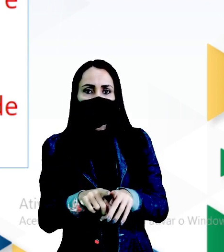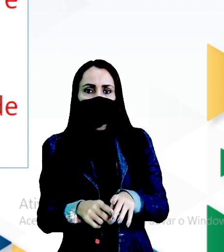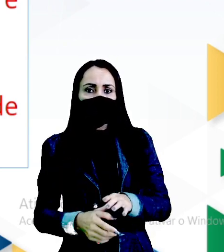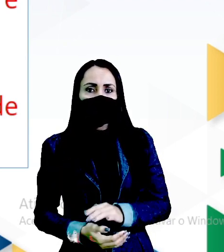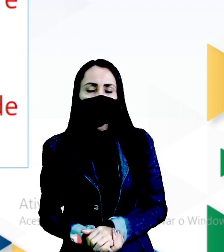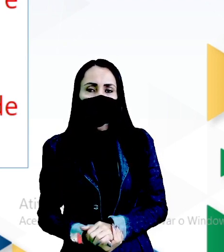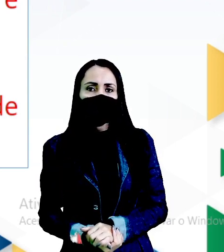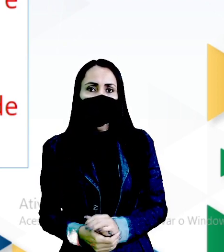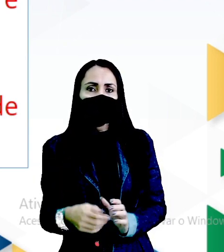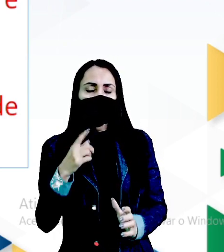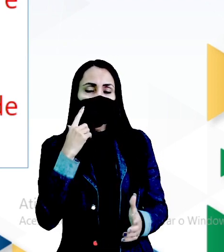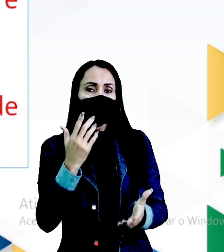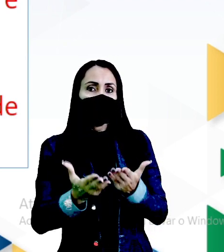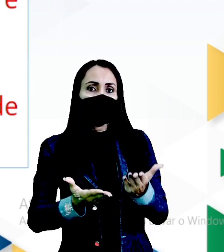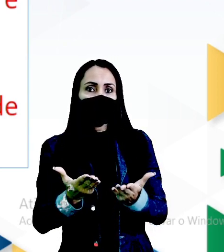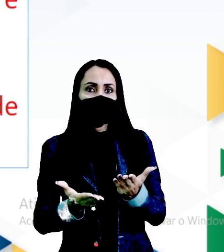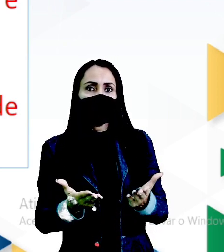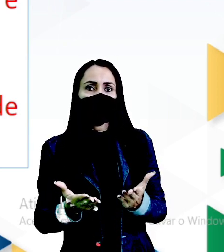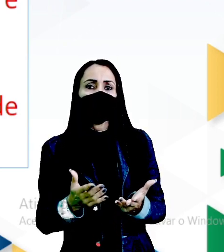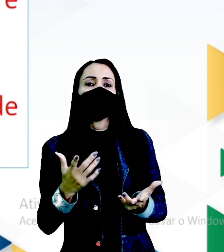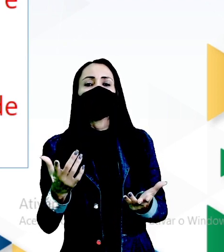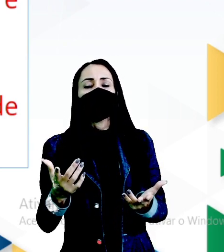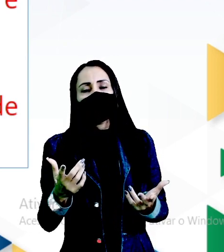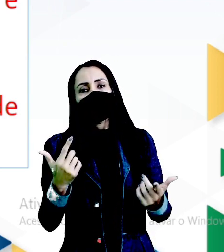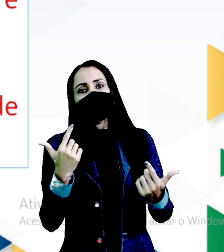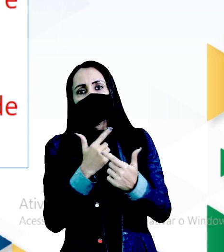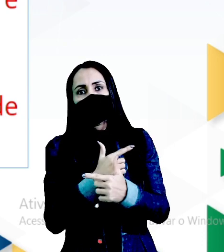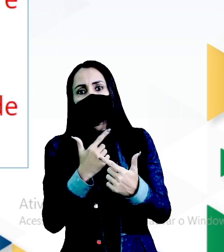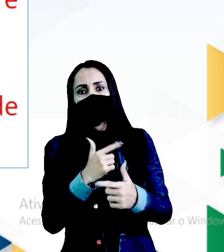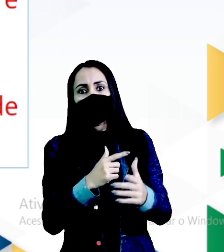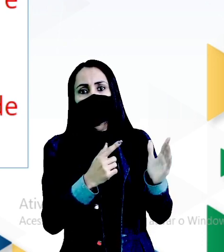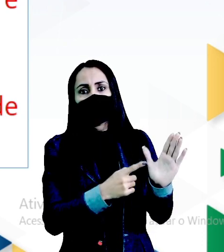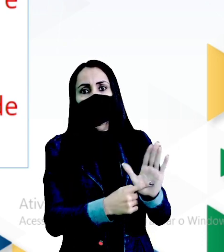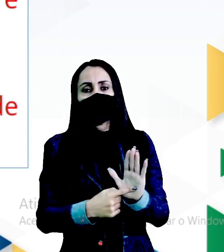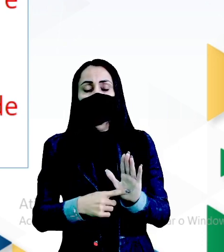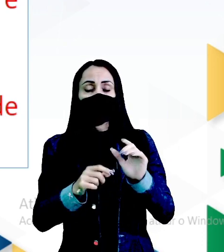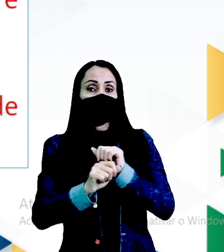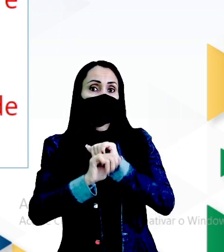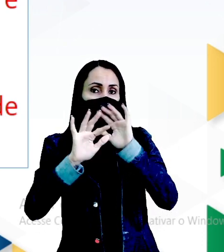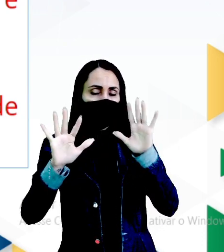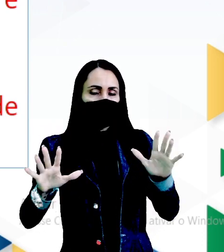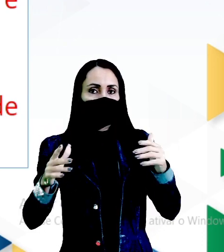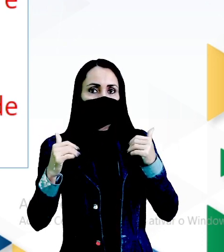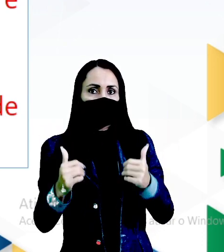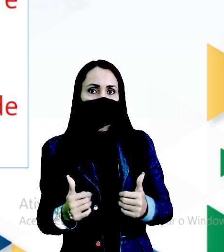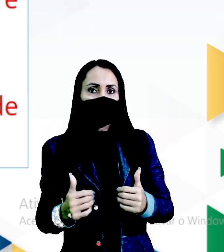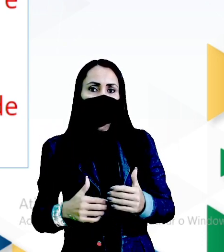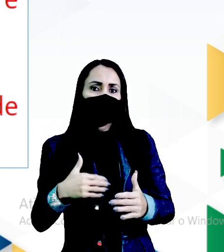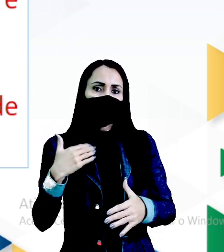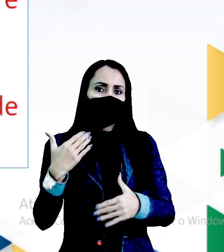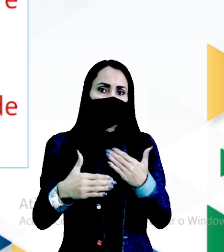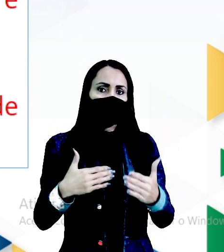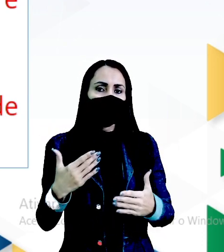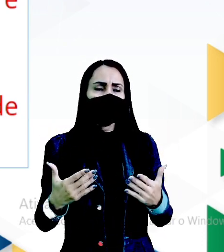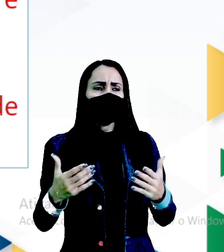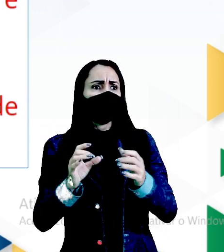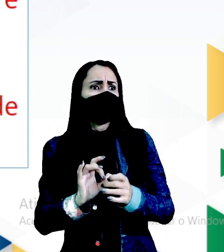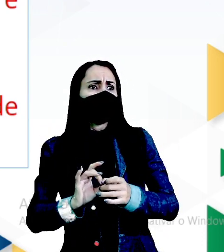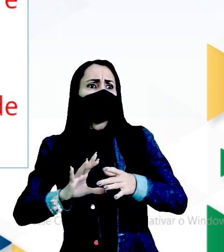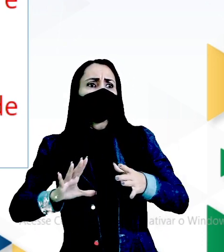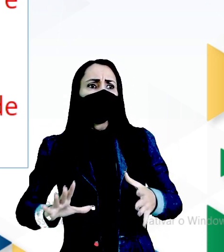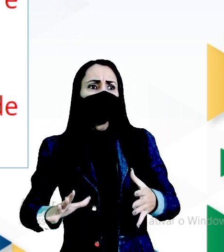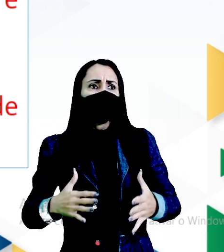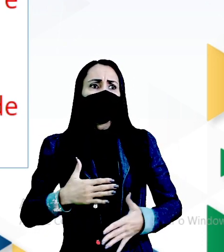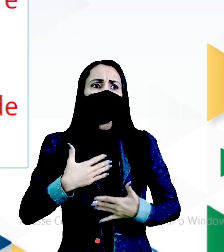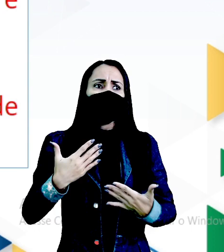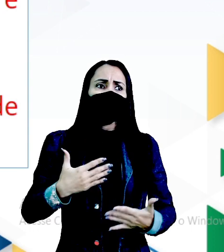uma ação ou um efeito de rir, demonstração clara, certo? Que gera espontaneidade e